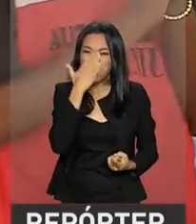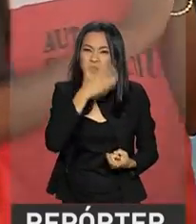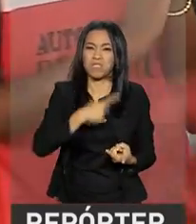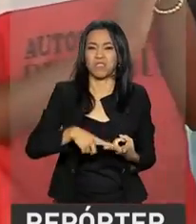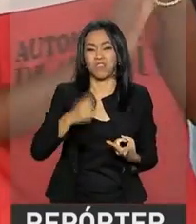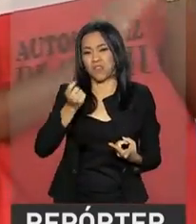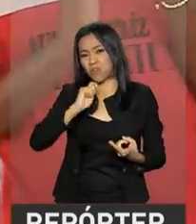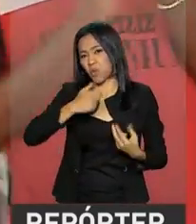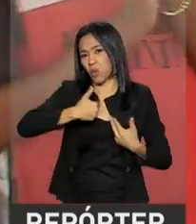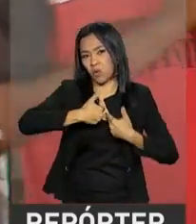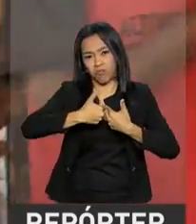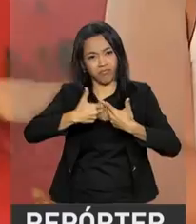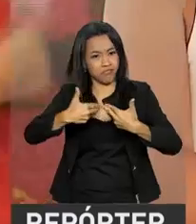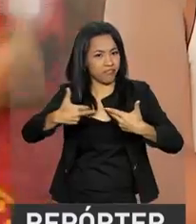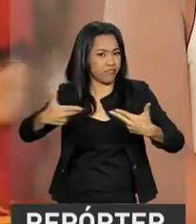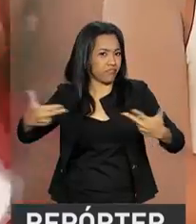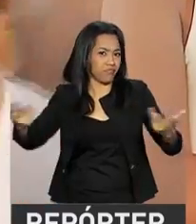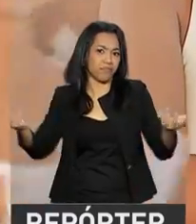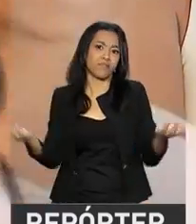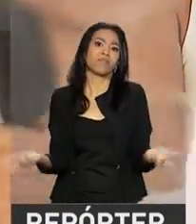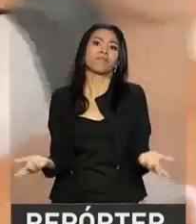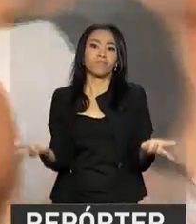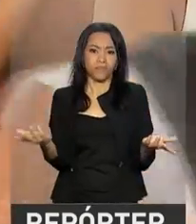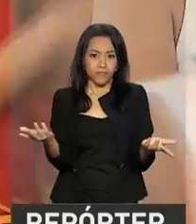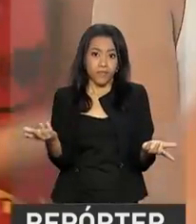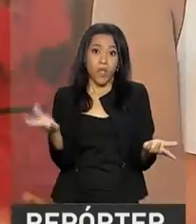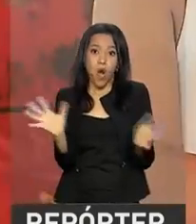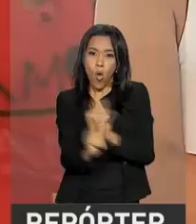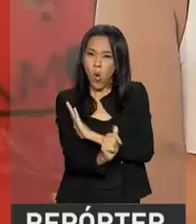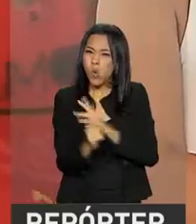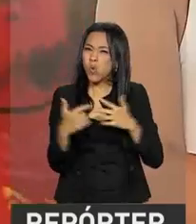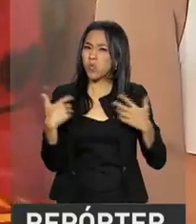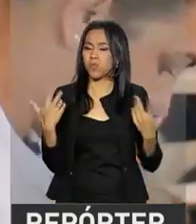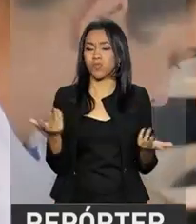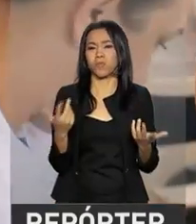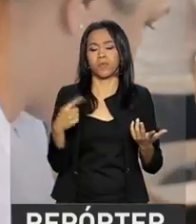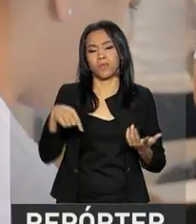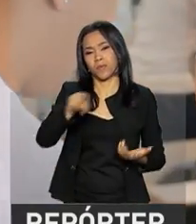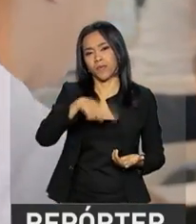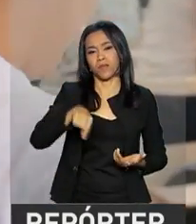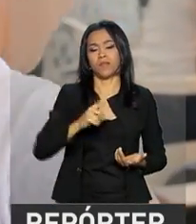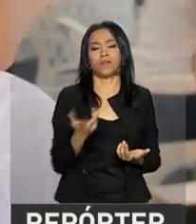ilícito, de todas as ordens, furto, roubo, ou que